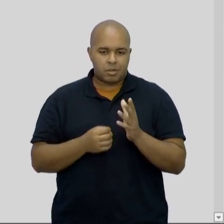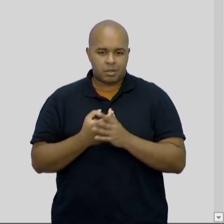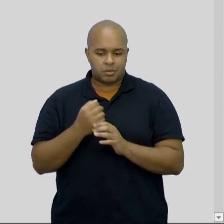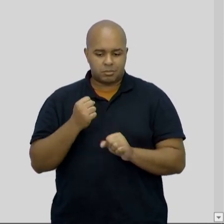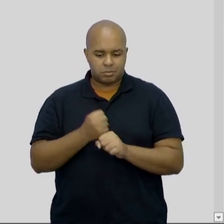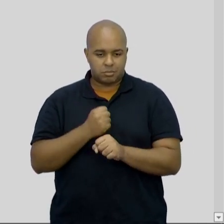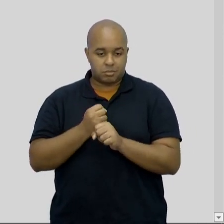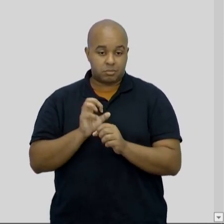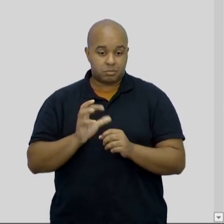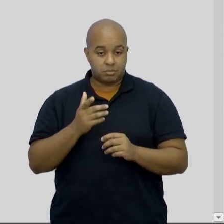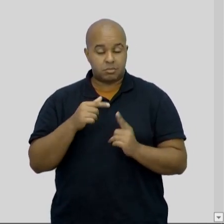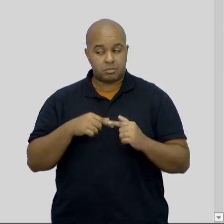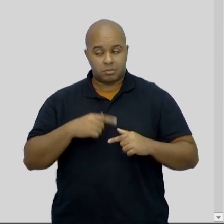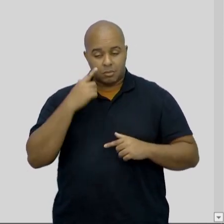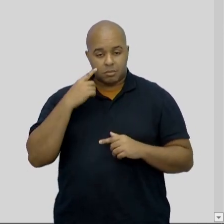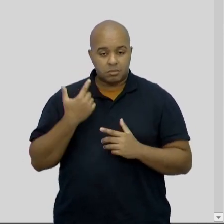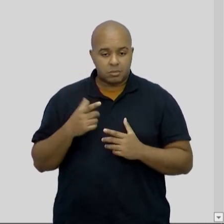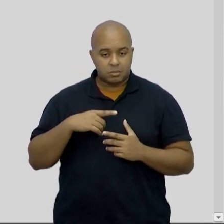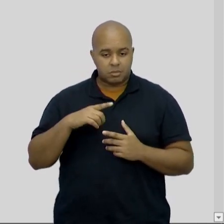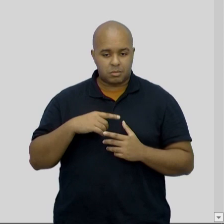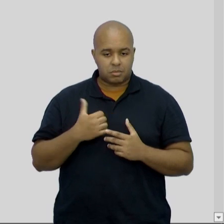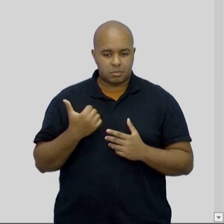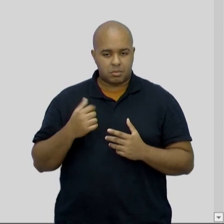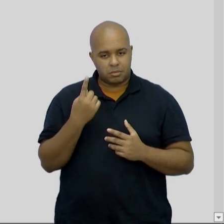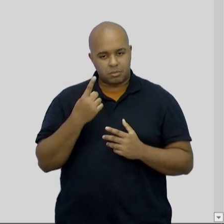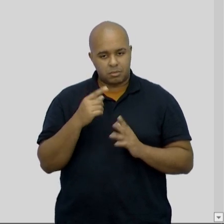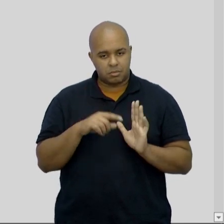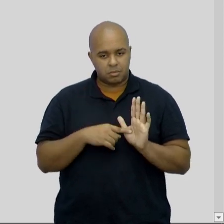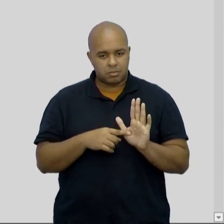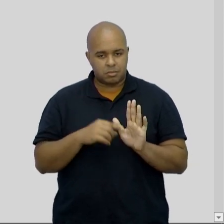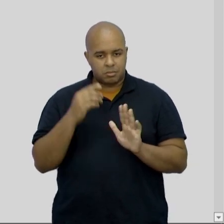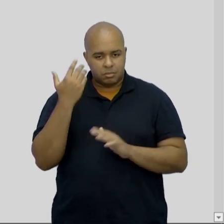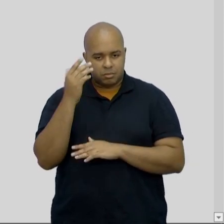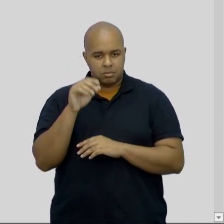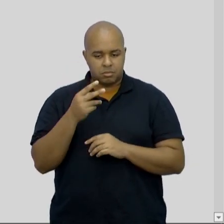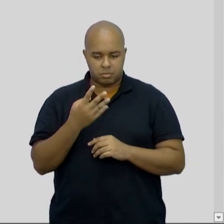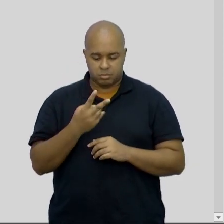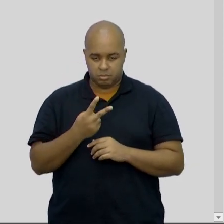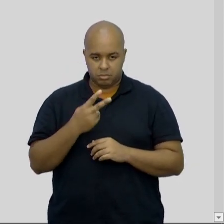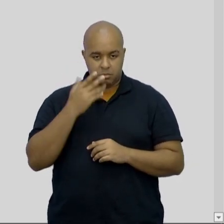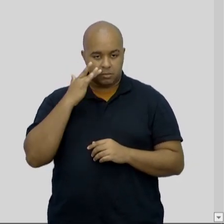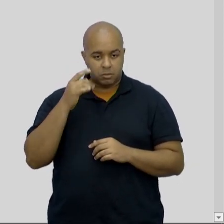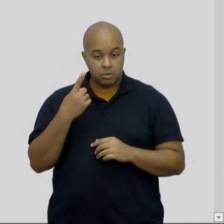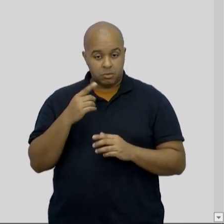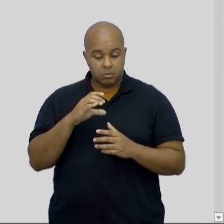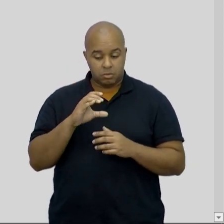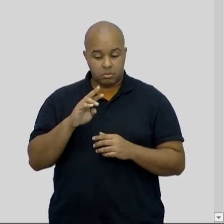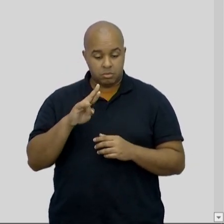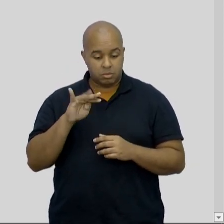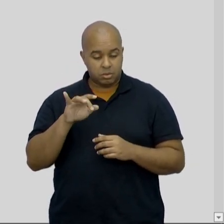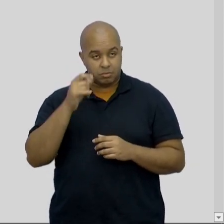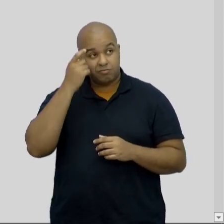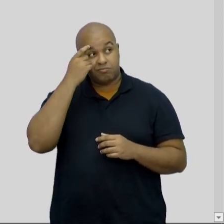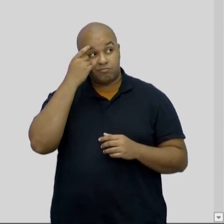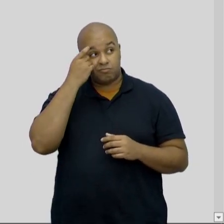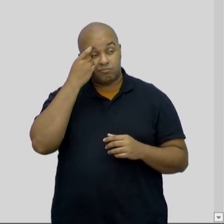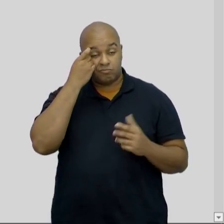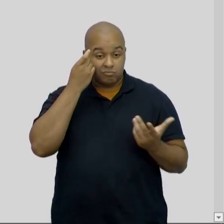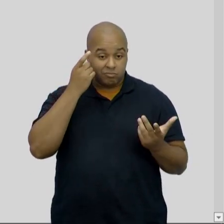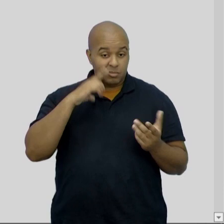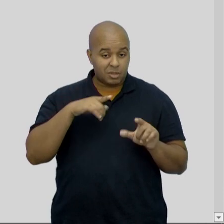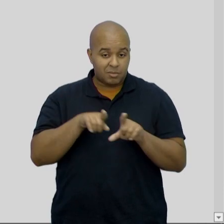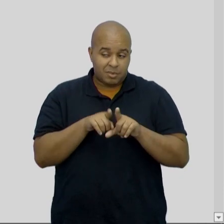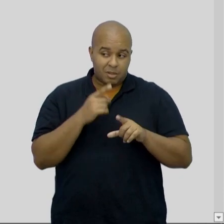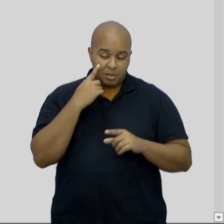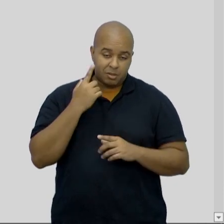construção aconteça. No caso aqui, nós temos uma madeira, 2 ouros e 1 cristal. E nós temos